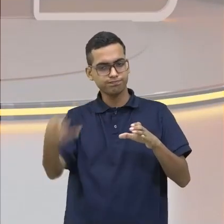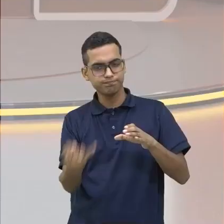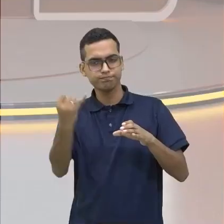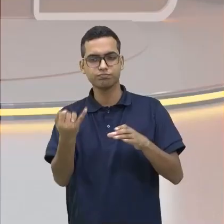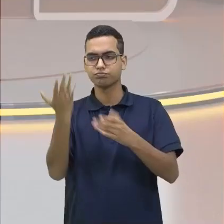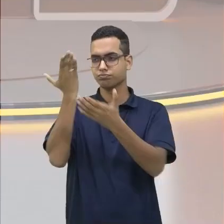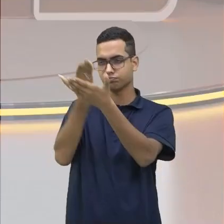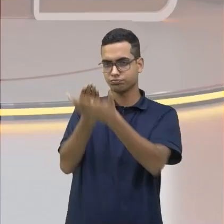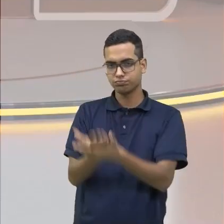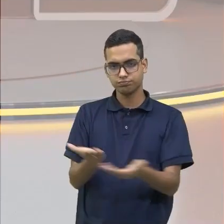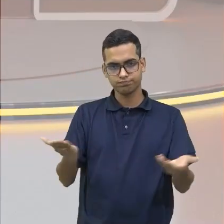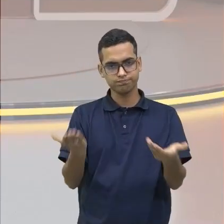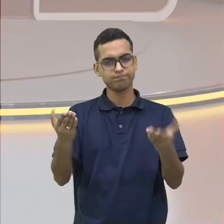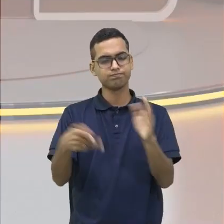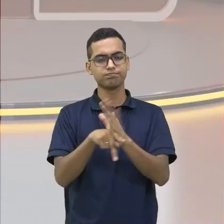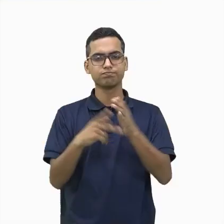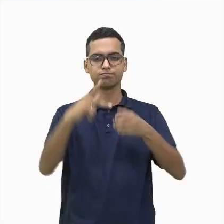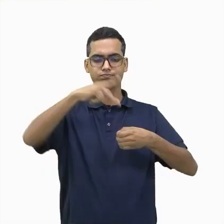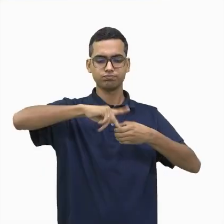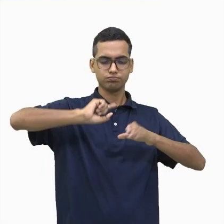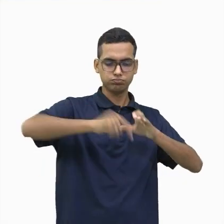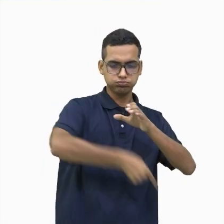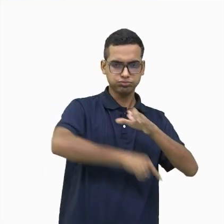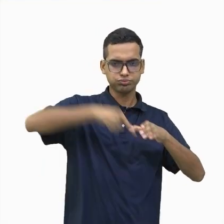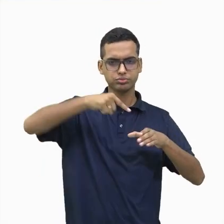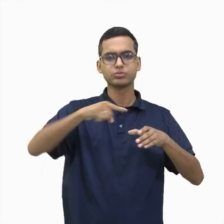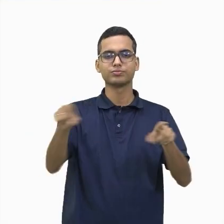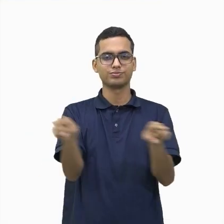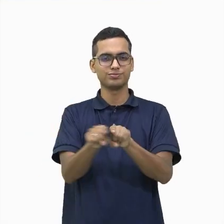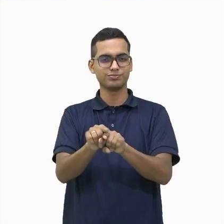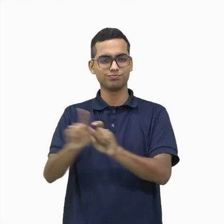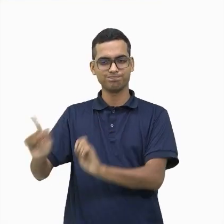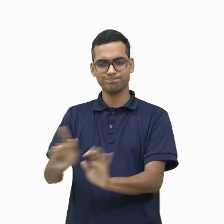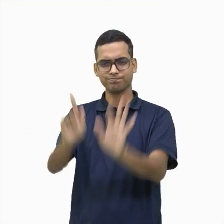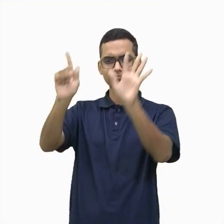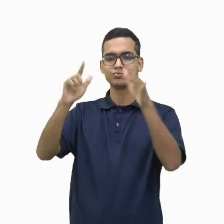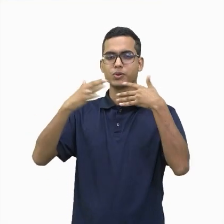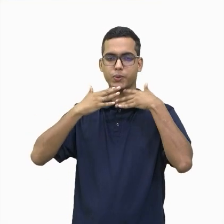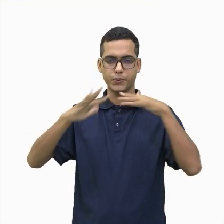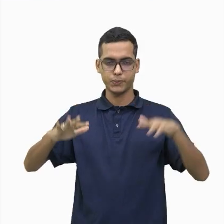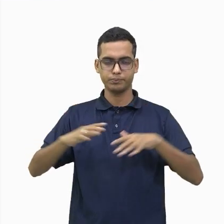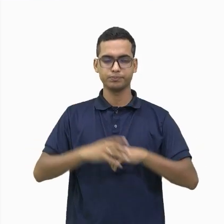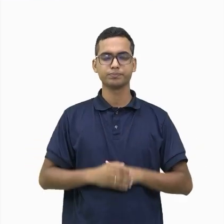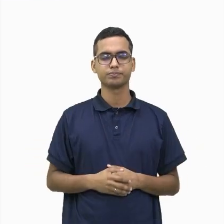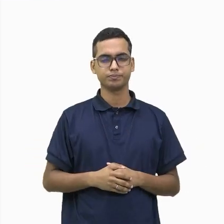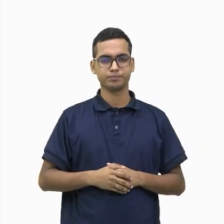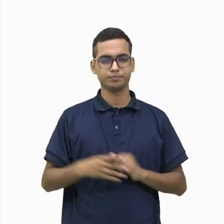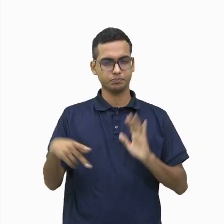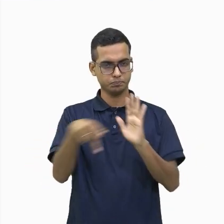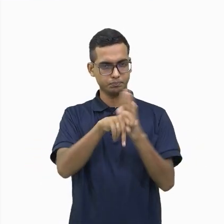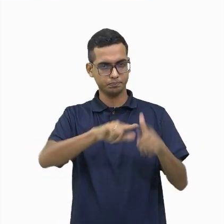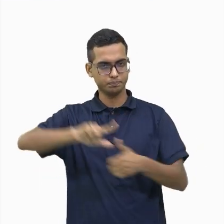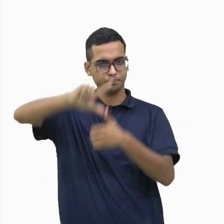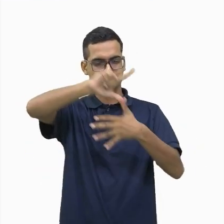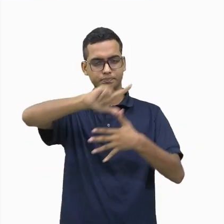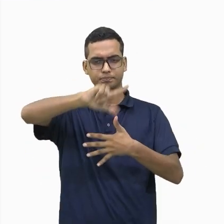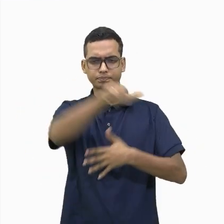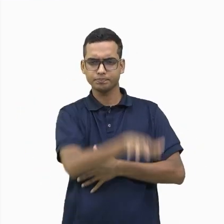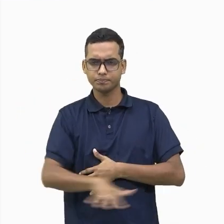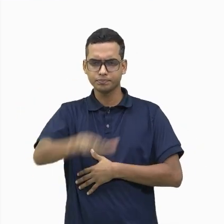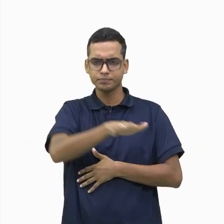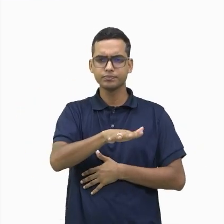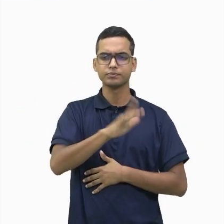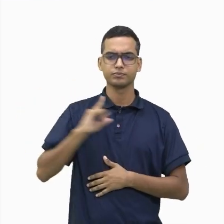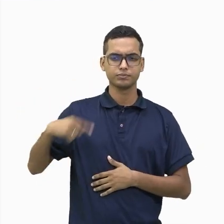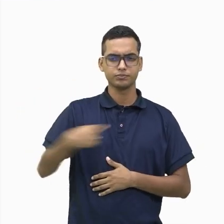produção de petróleo e gás natural na América Latina. Nessa área, gente, na área aí da América Latina,